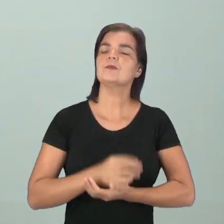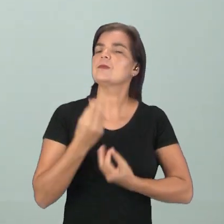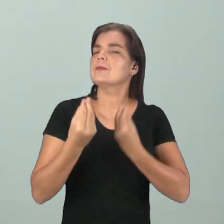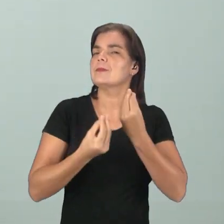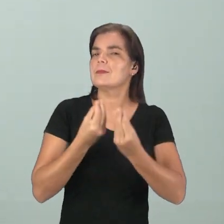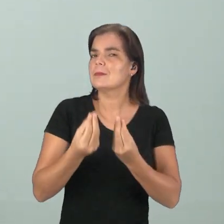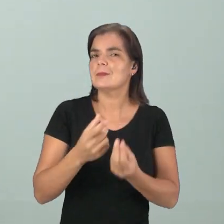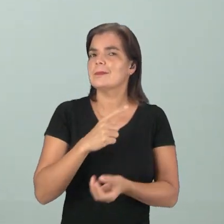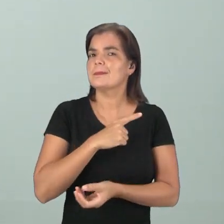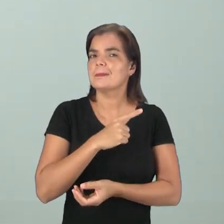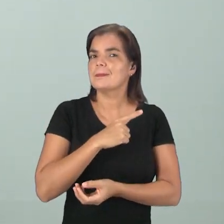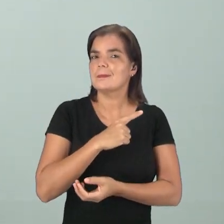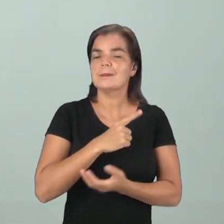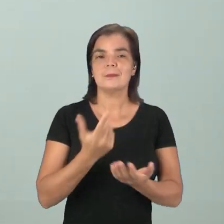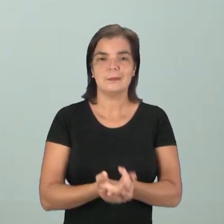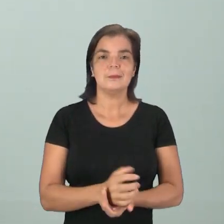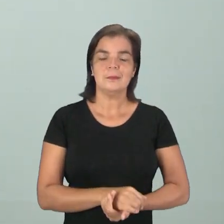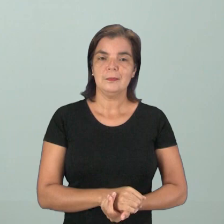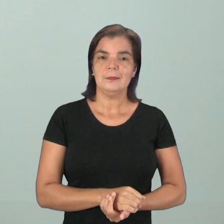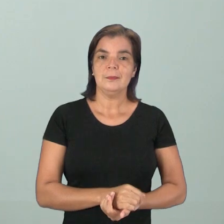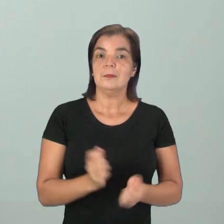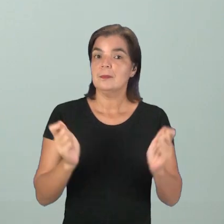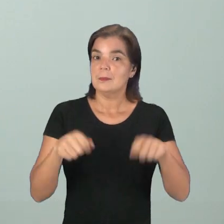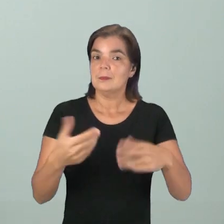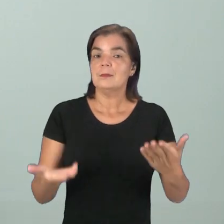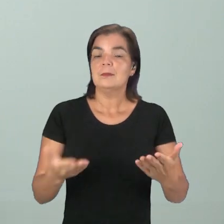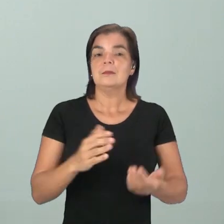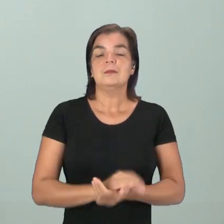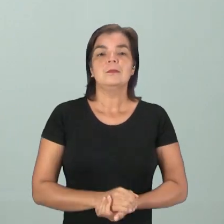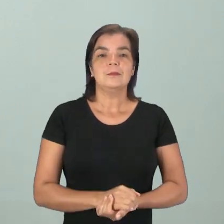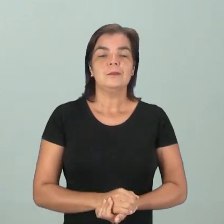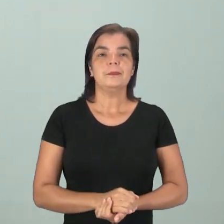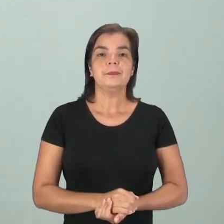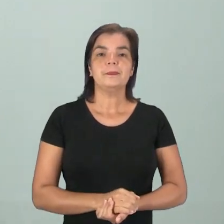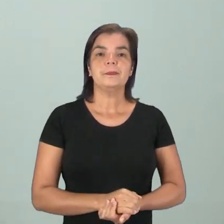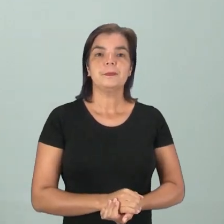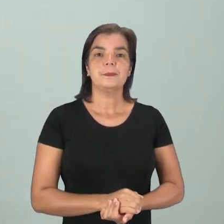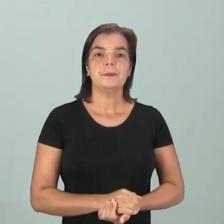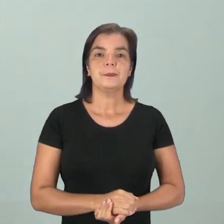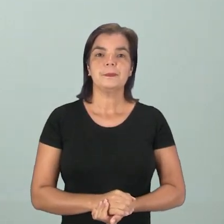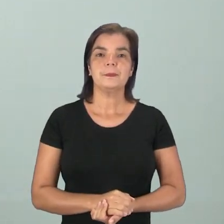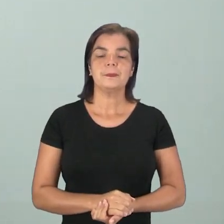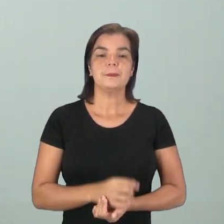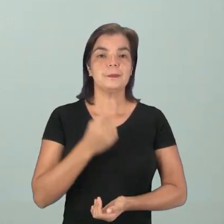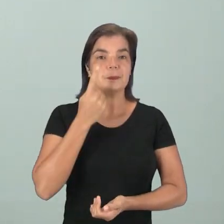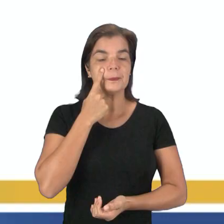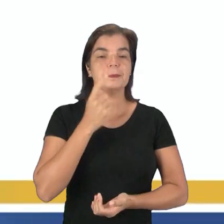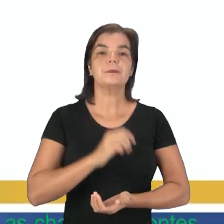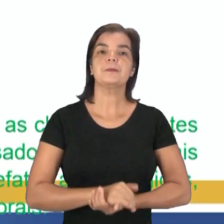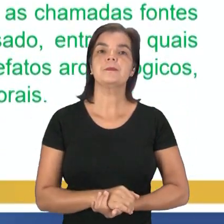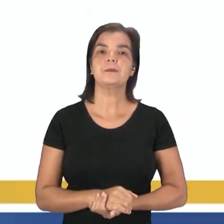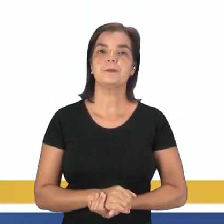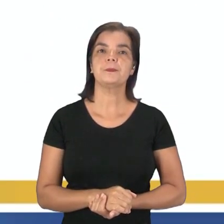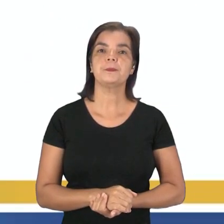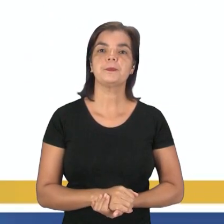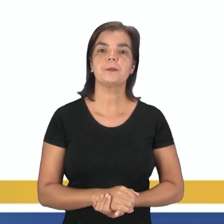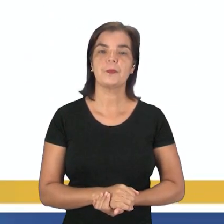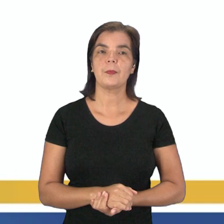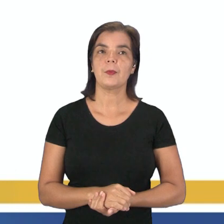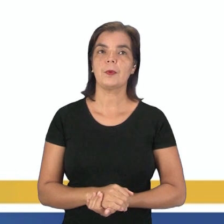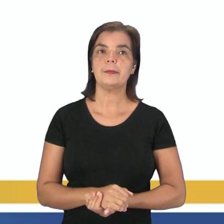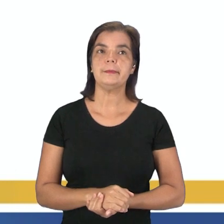passados? Como que a gente tem esse acesso a determinados meios, certo? Observem aí.